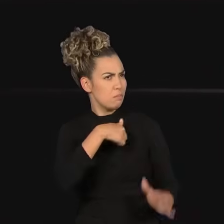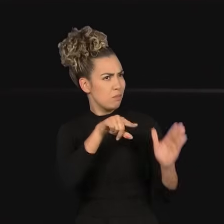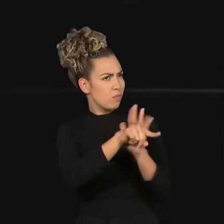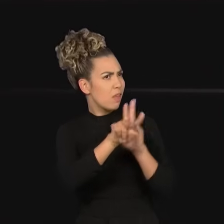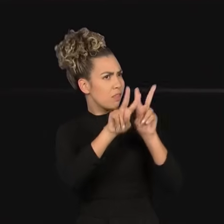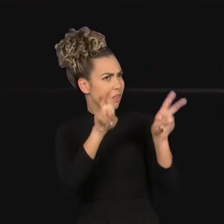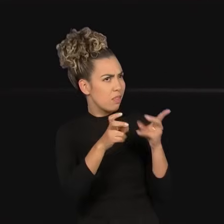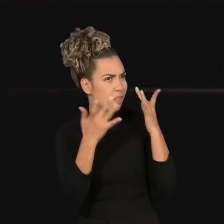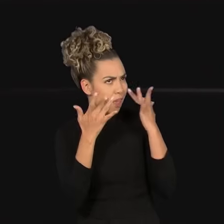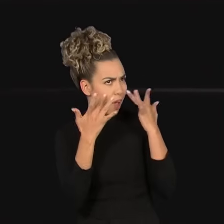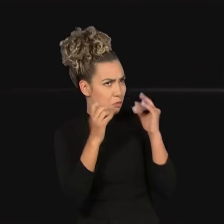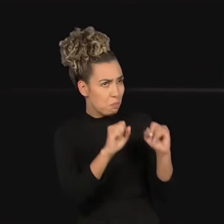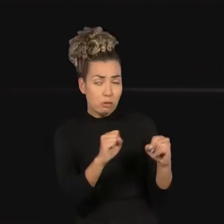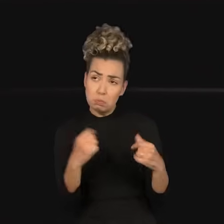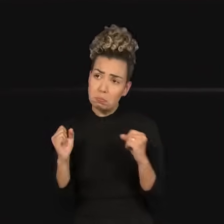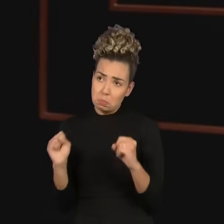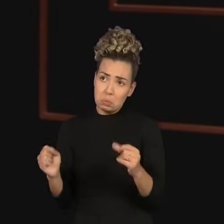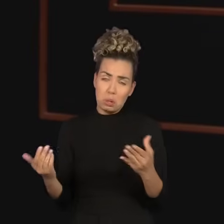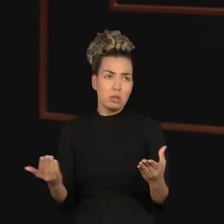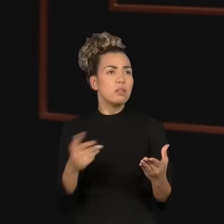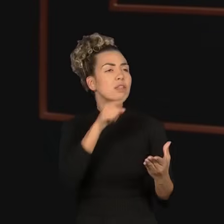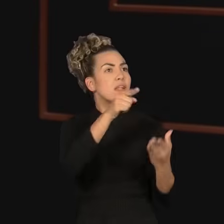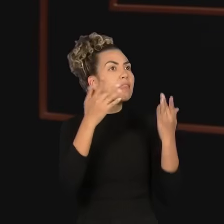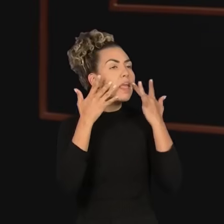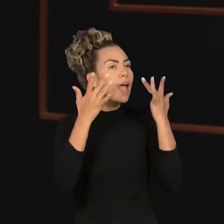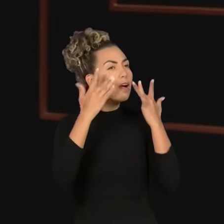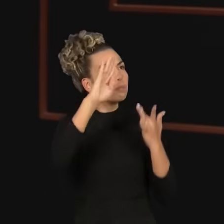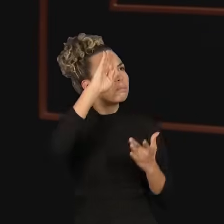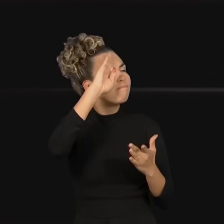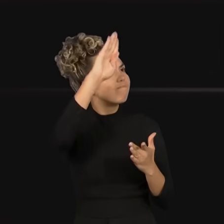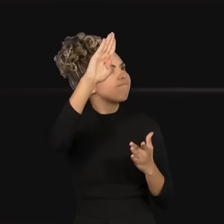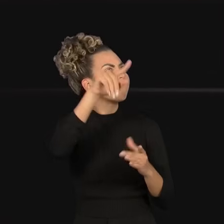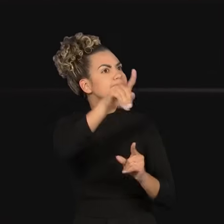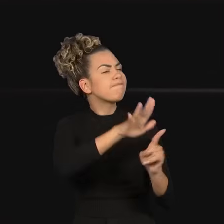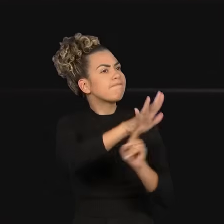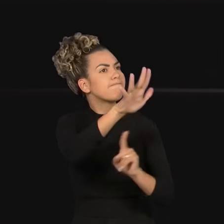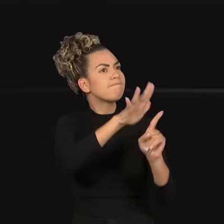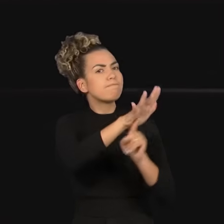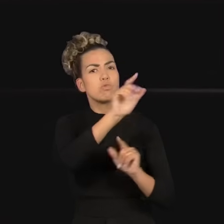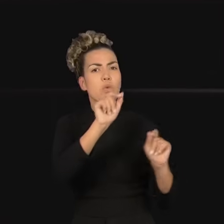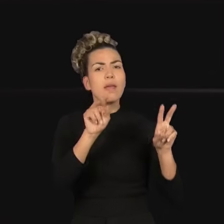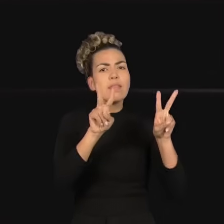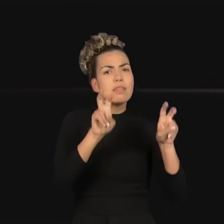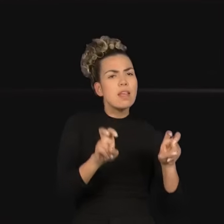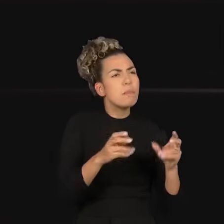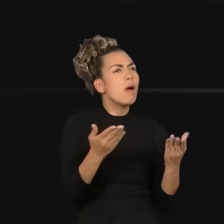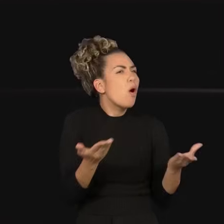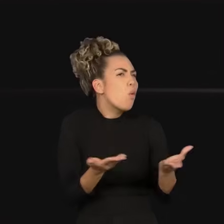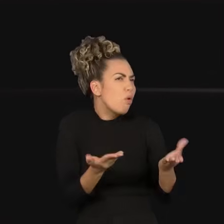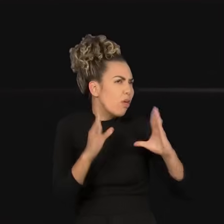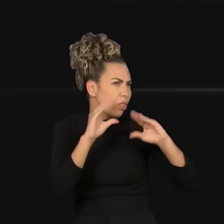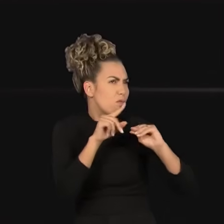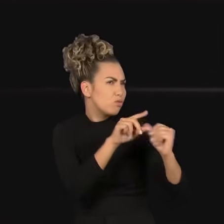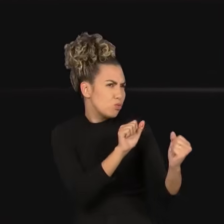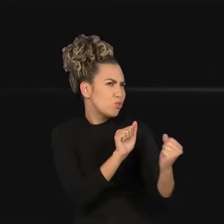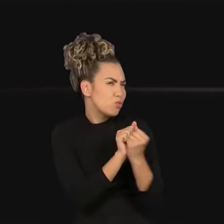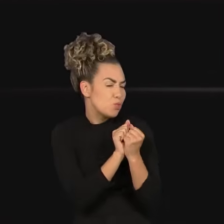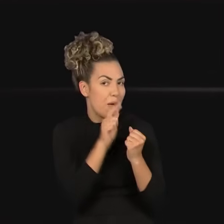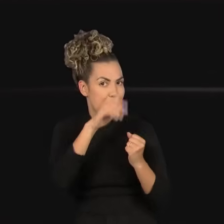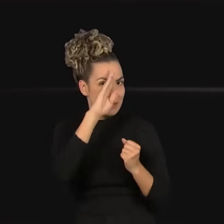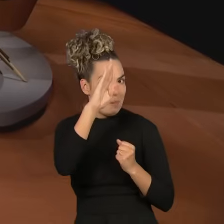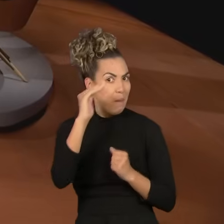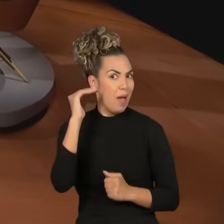sua autoria é a peça Fica Comigo Essa Noite. Sim. Que é um texto teatral para o público adulto. Sim. Mas olha só quem abre esse